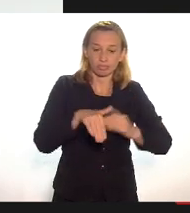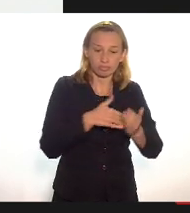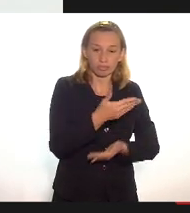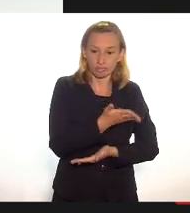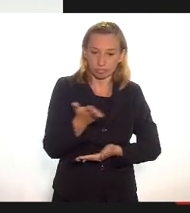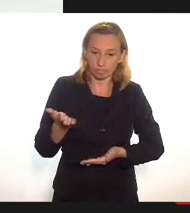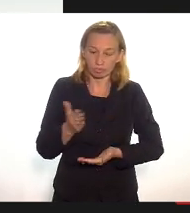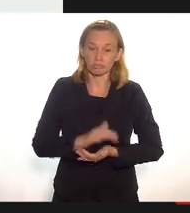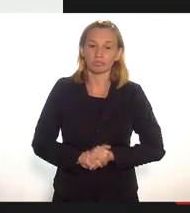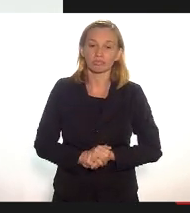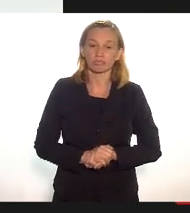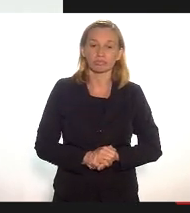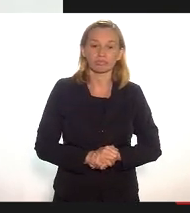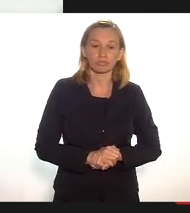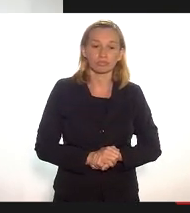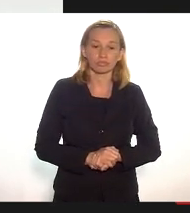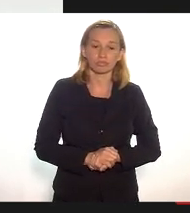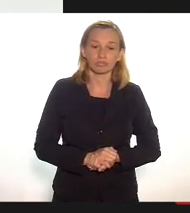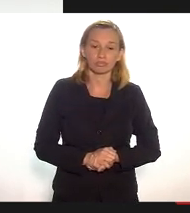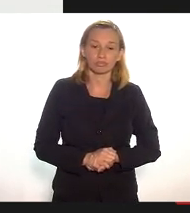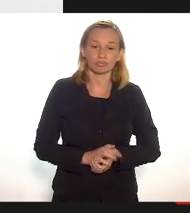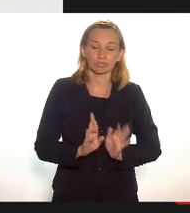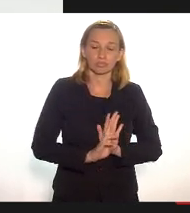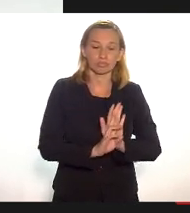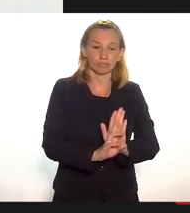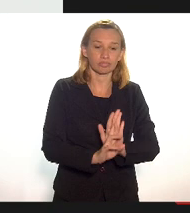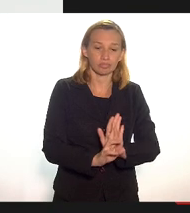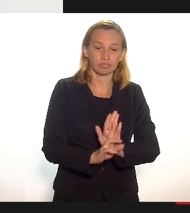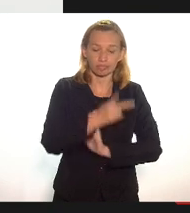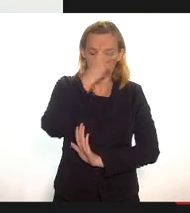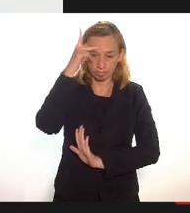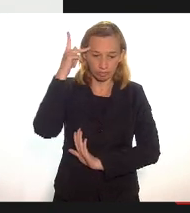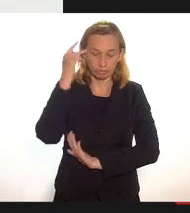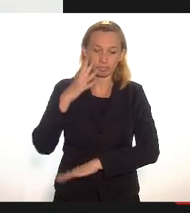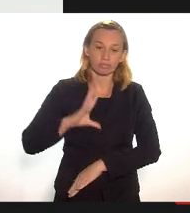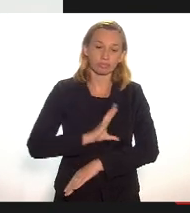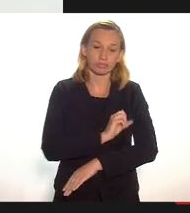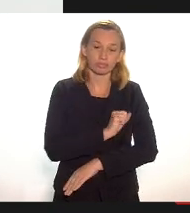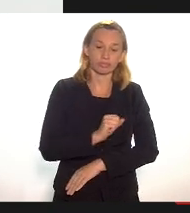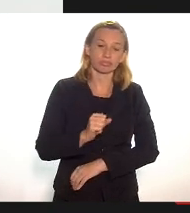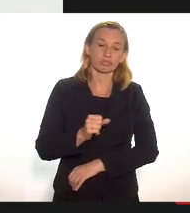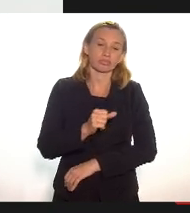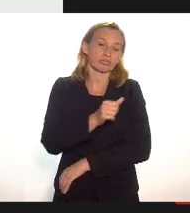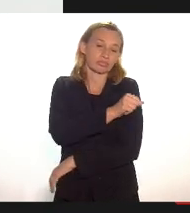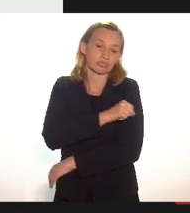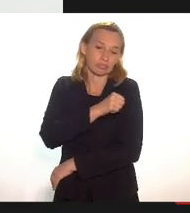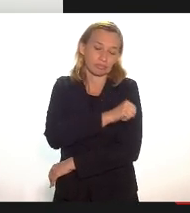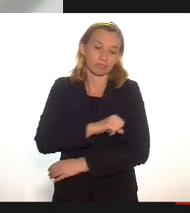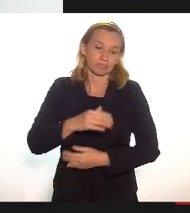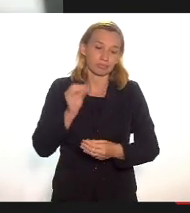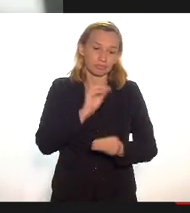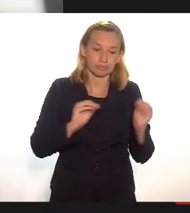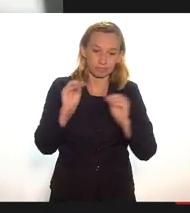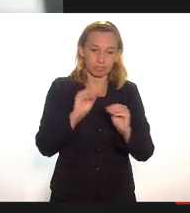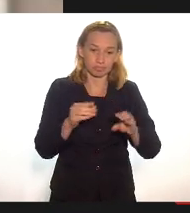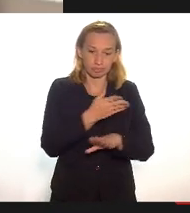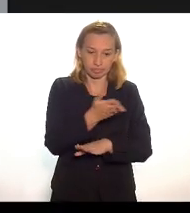ato que eu represento na pessoa da nossa querida enfermeira Rejane. Um beijo a